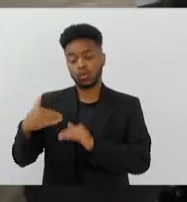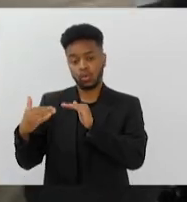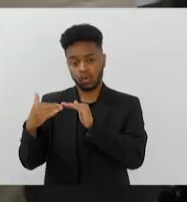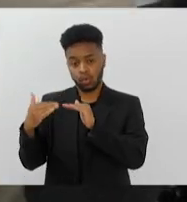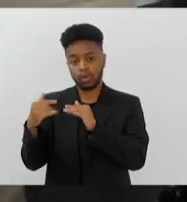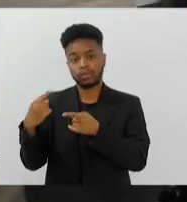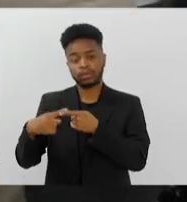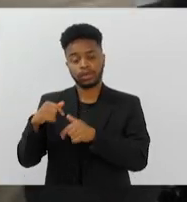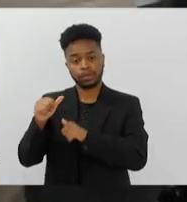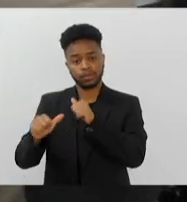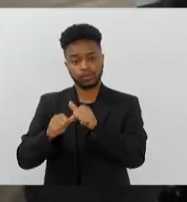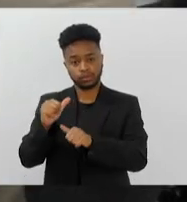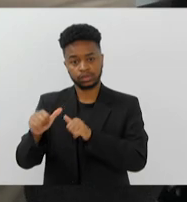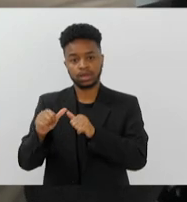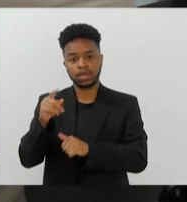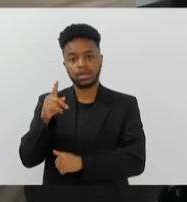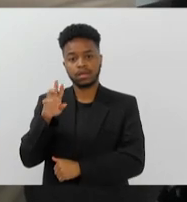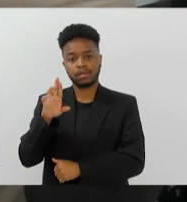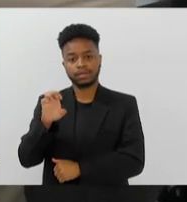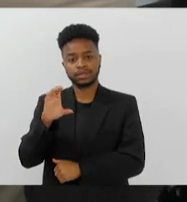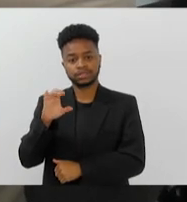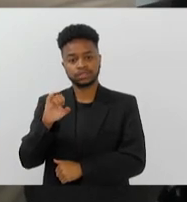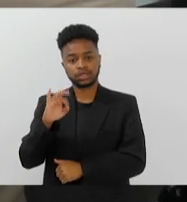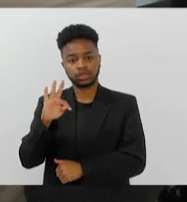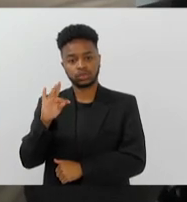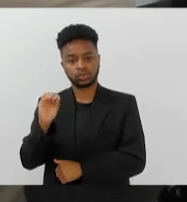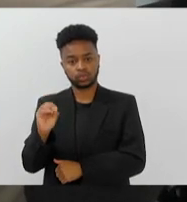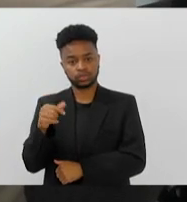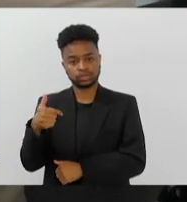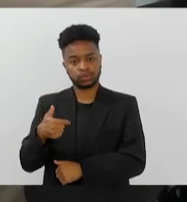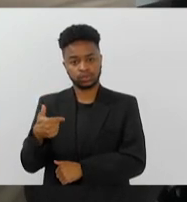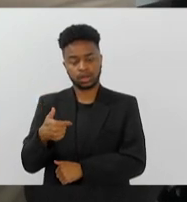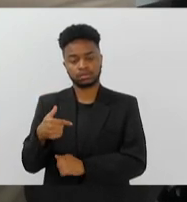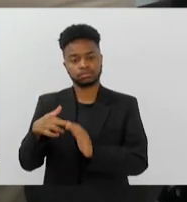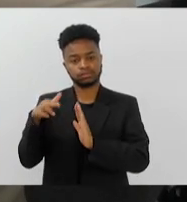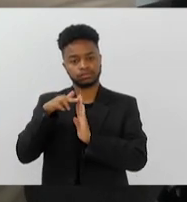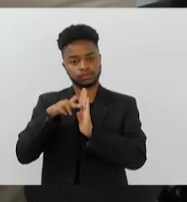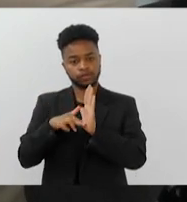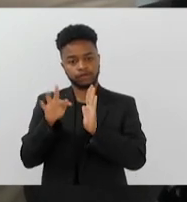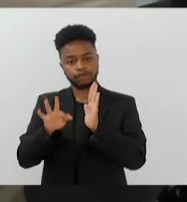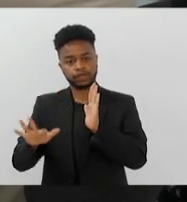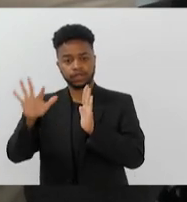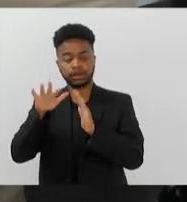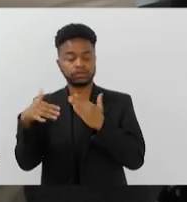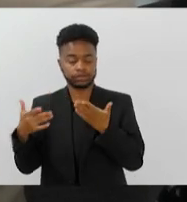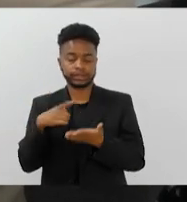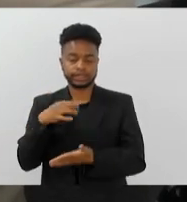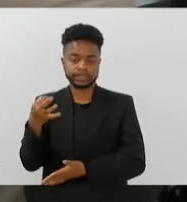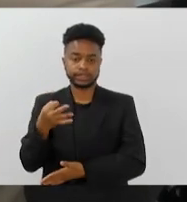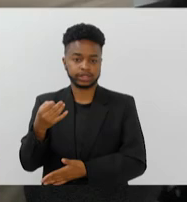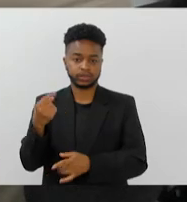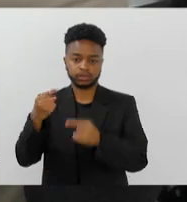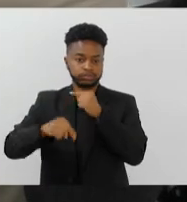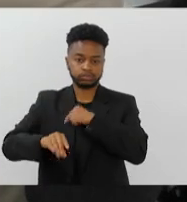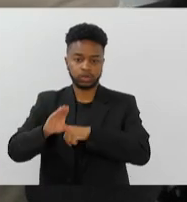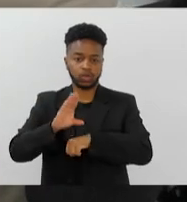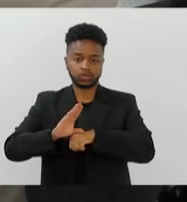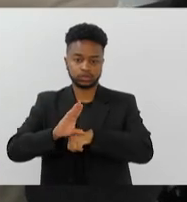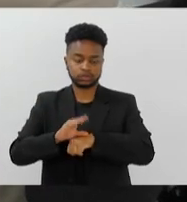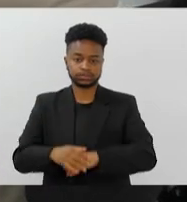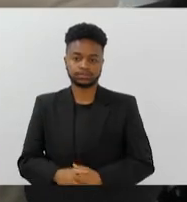está alterando o preceito secundário da norma federal, então, com certeza, é inconstitucional. Perfeito. Senhor deputado Luiz